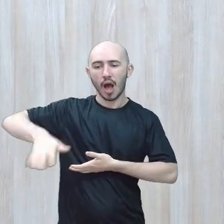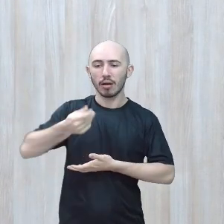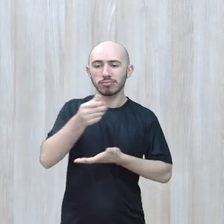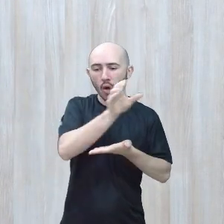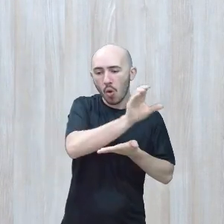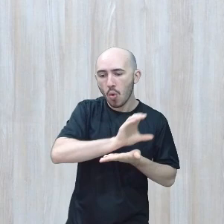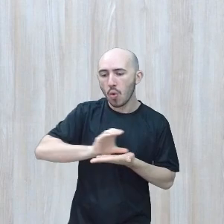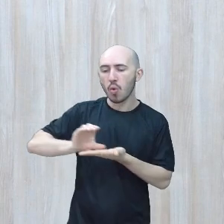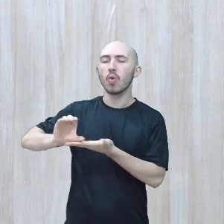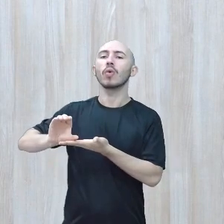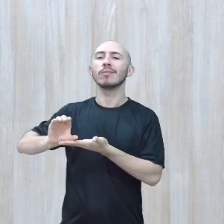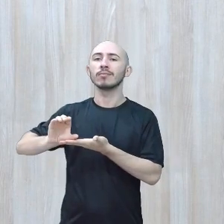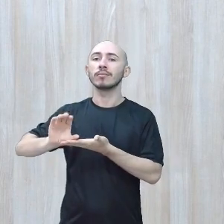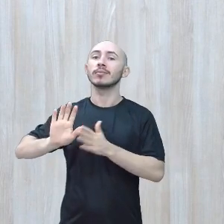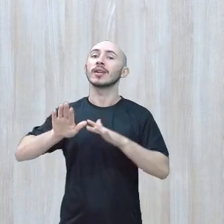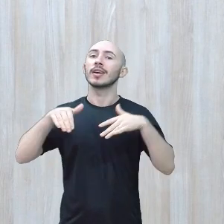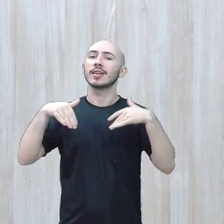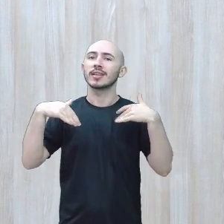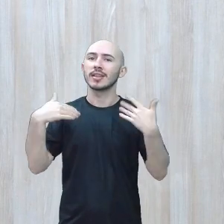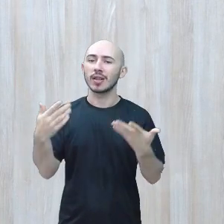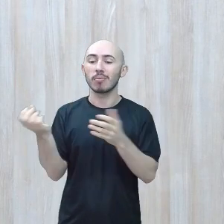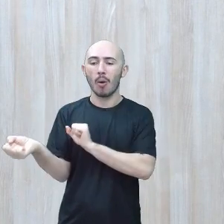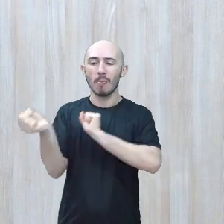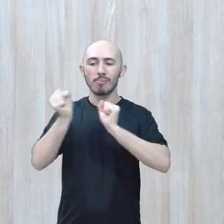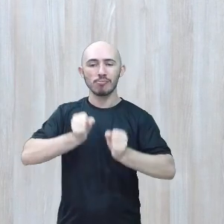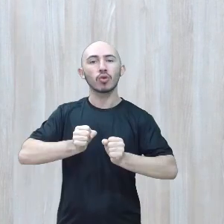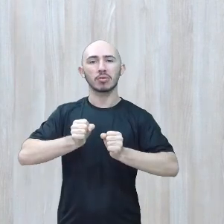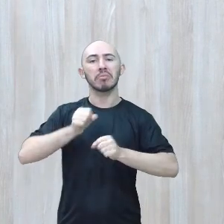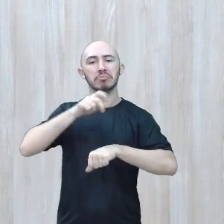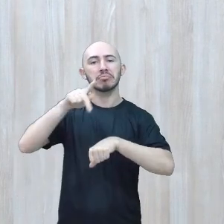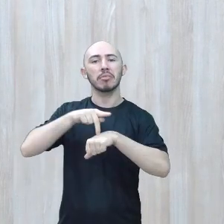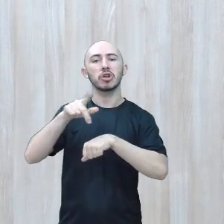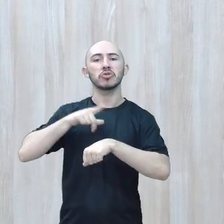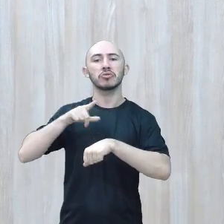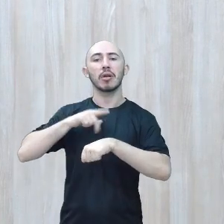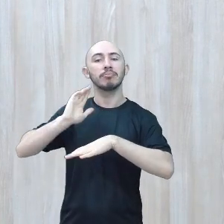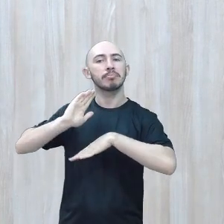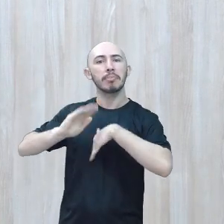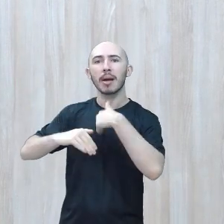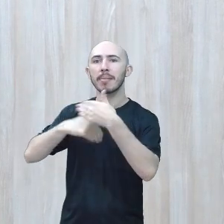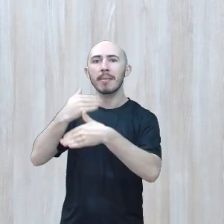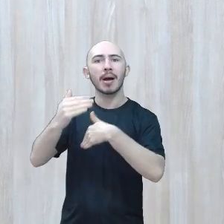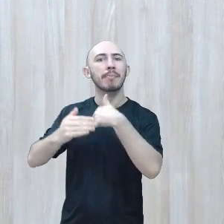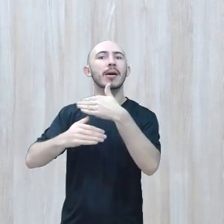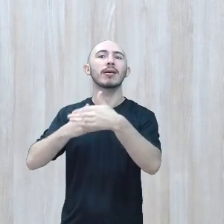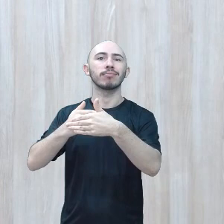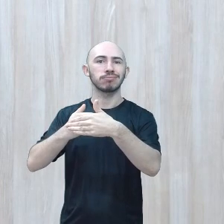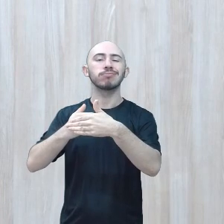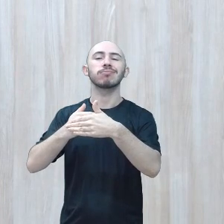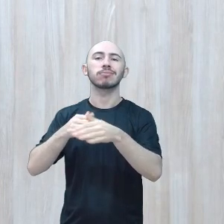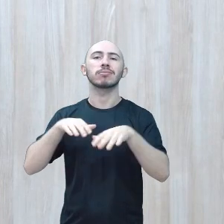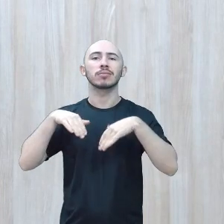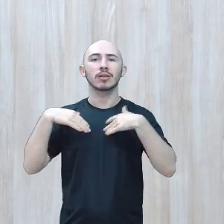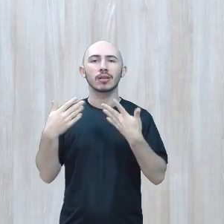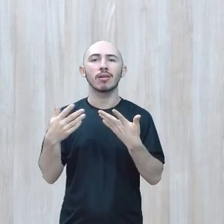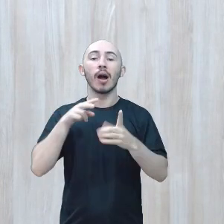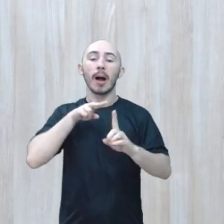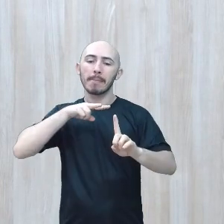aumenta o poder do país, né? Ou seja, ele começa a ter uma visão,